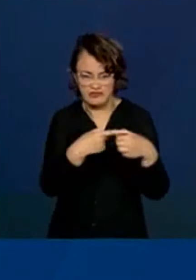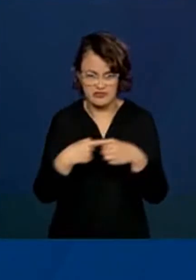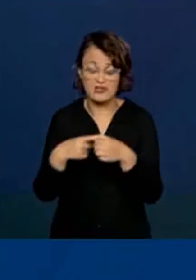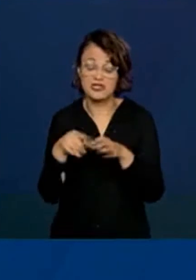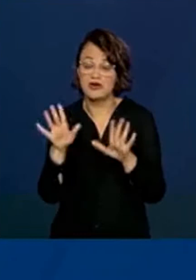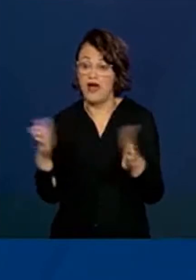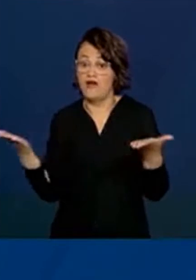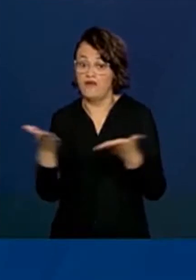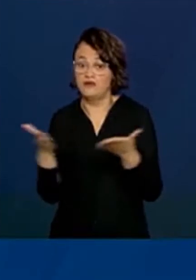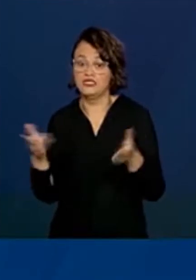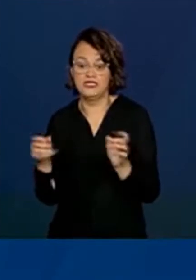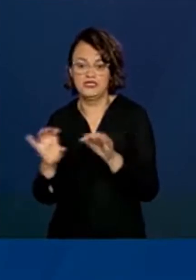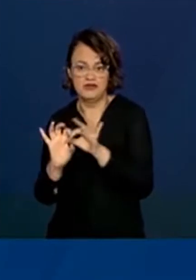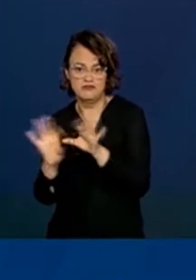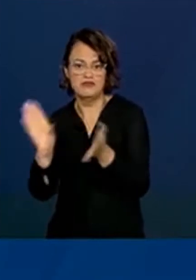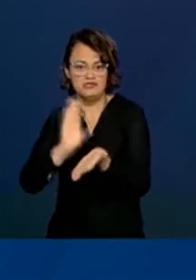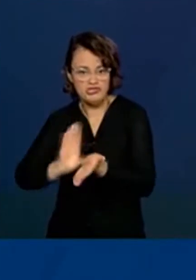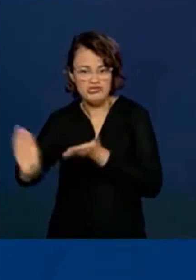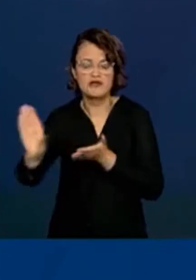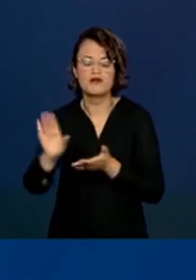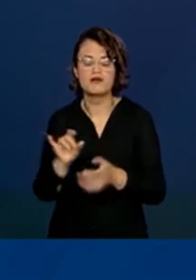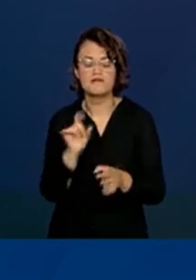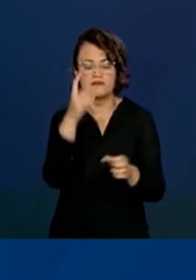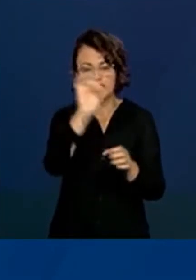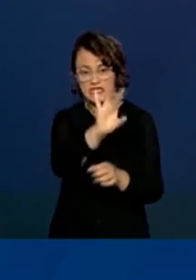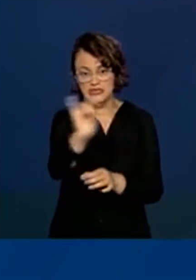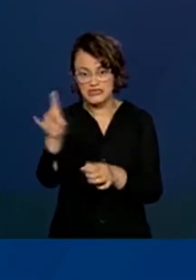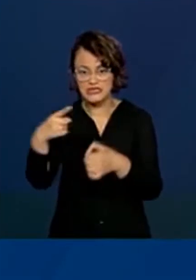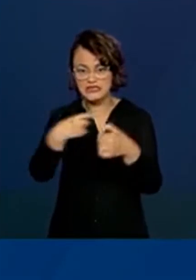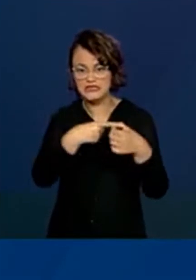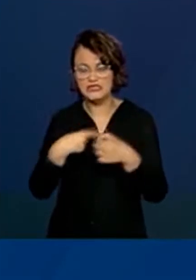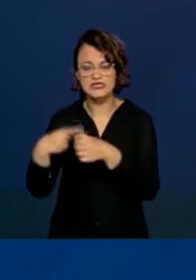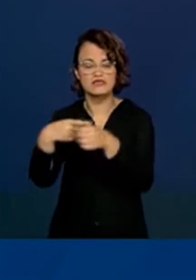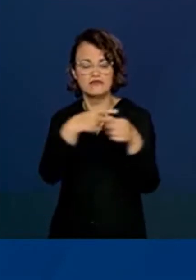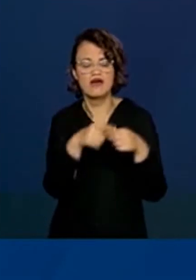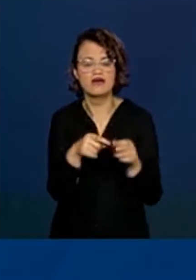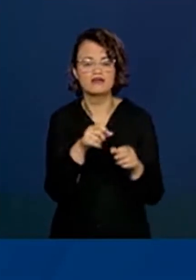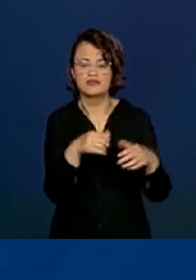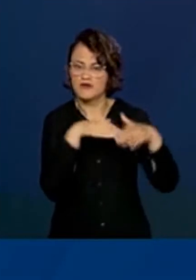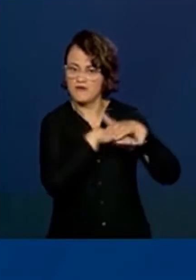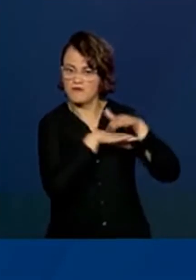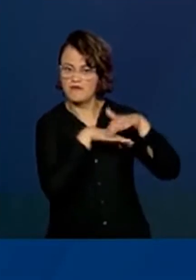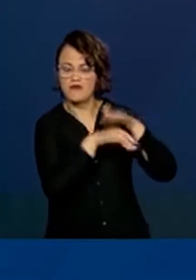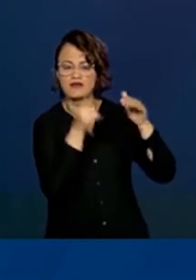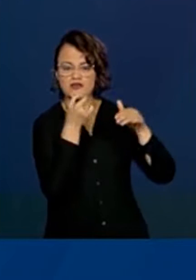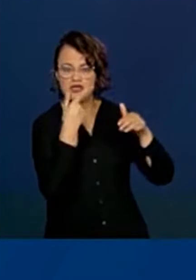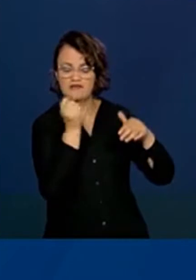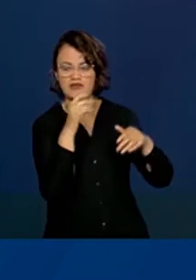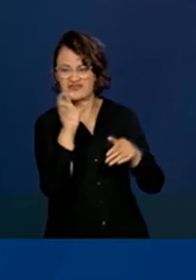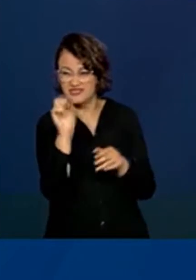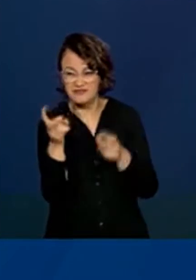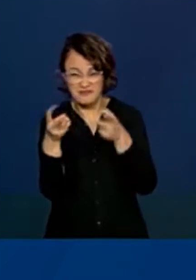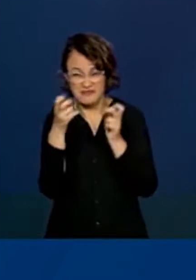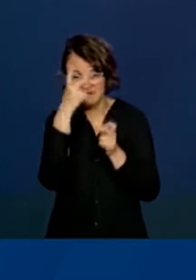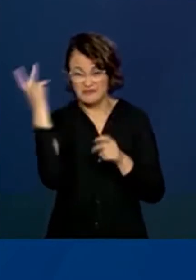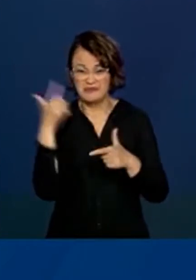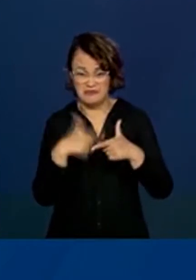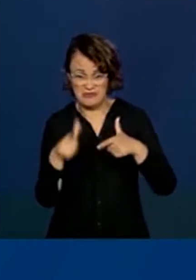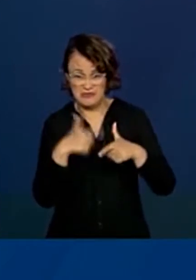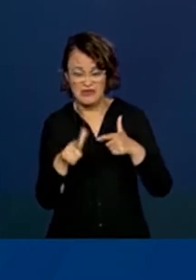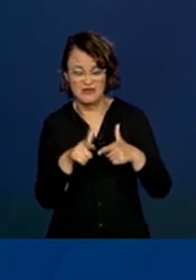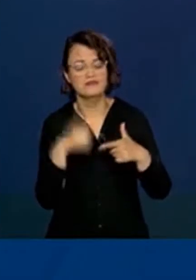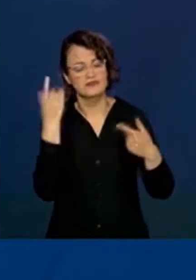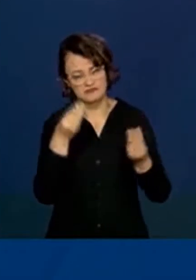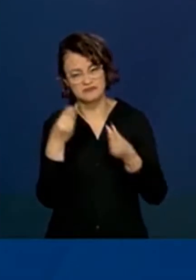fortalecendo esse poder de compra para que os municípios possam fazer o estoque necessário para o enfrentamento